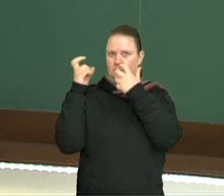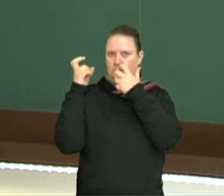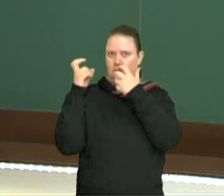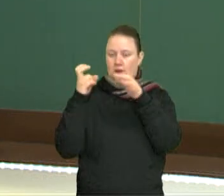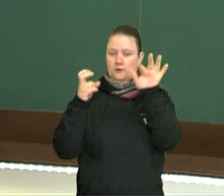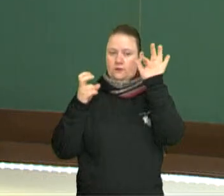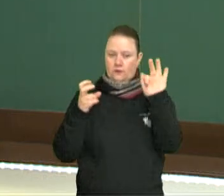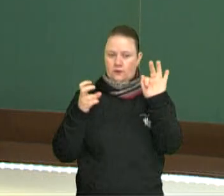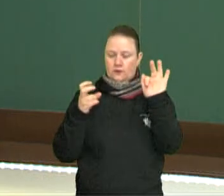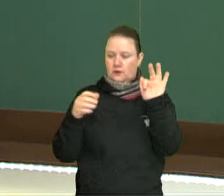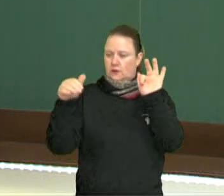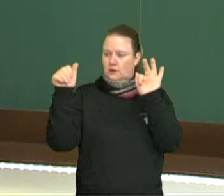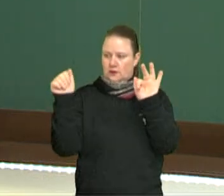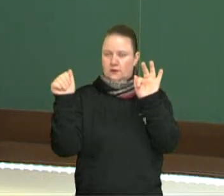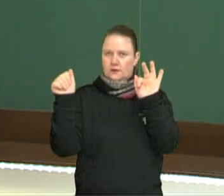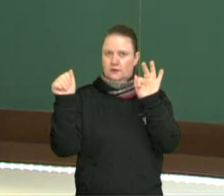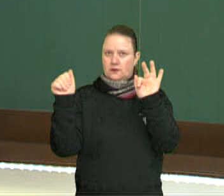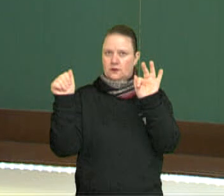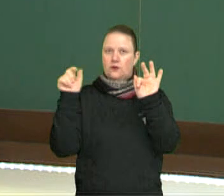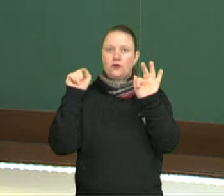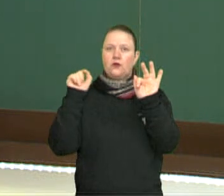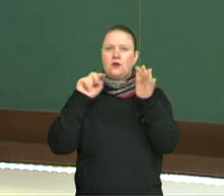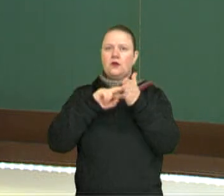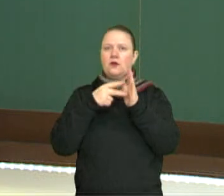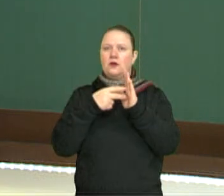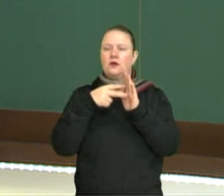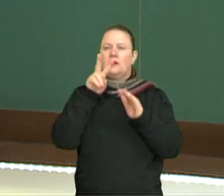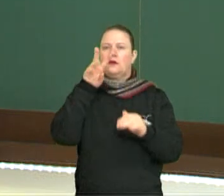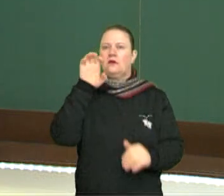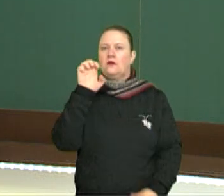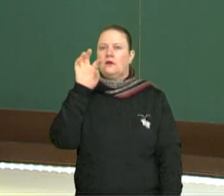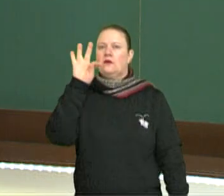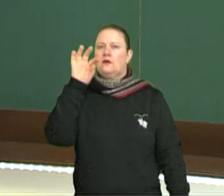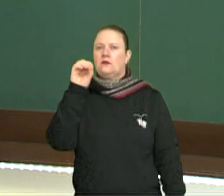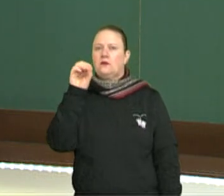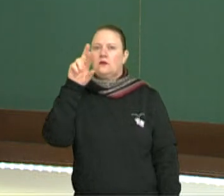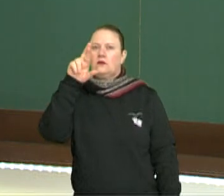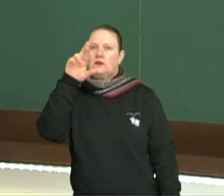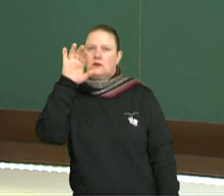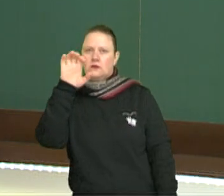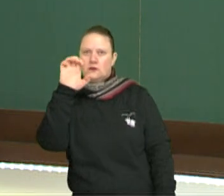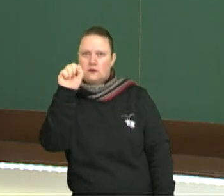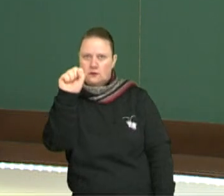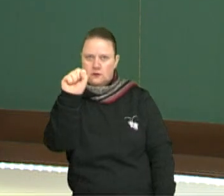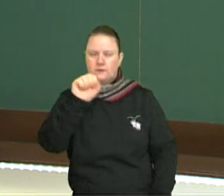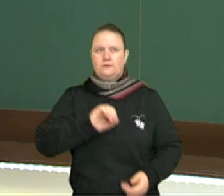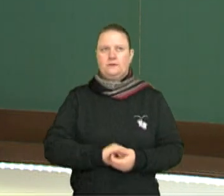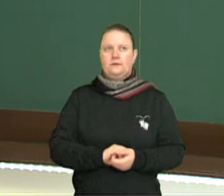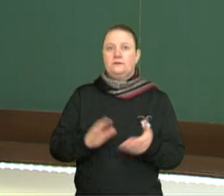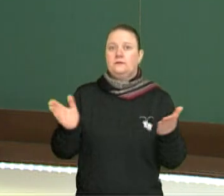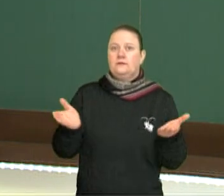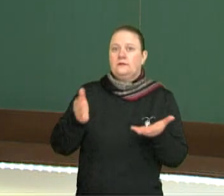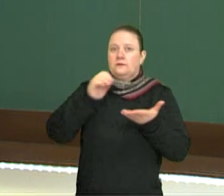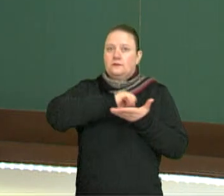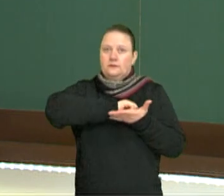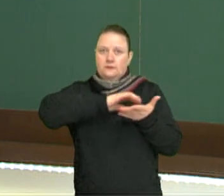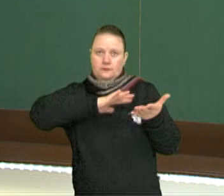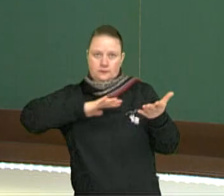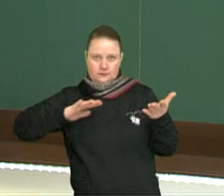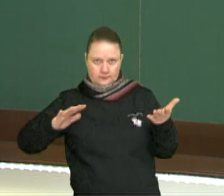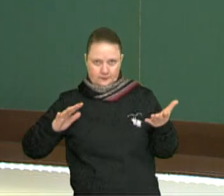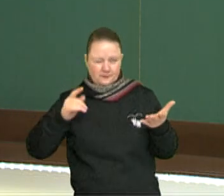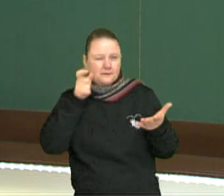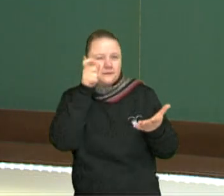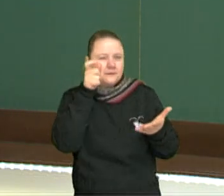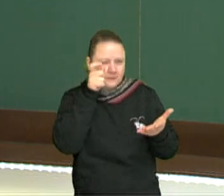aceleração são vetores. Beleza? Então vou propor para vocês aqui uma atividade para ver como é que vocês estão